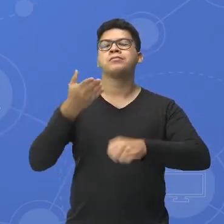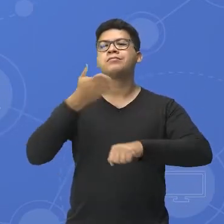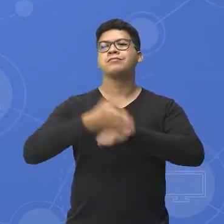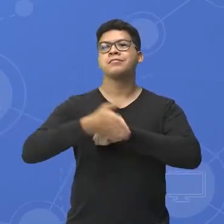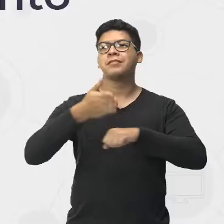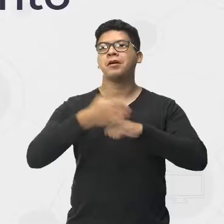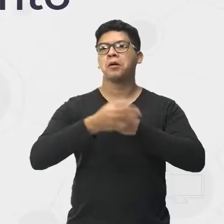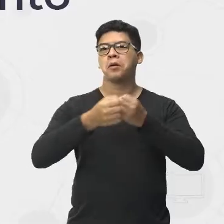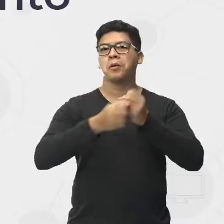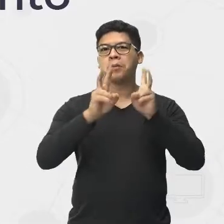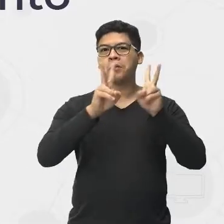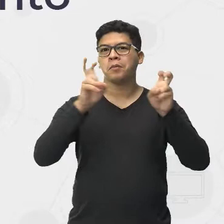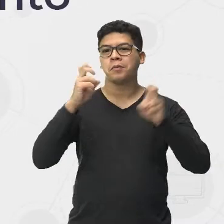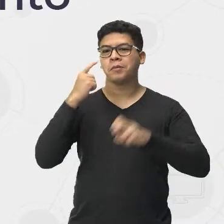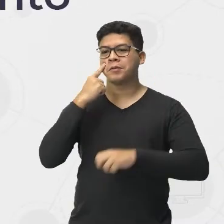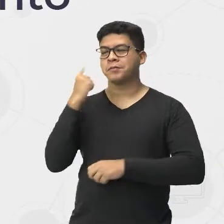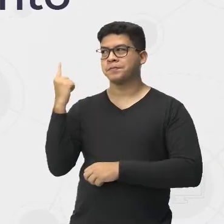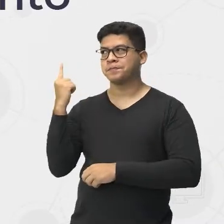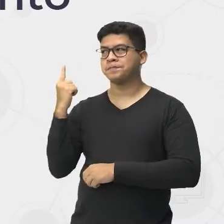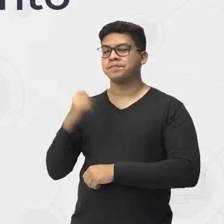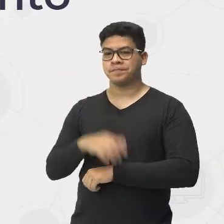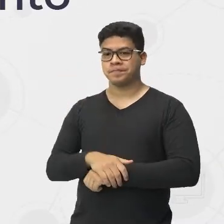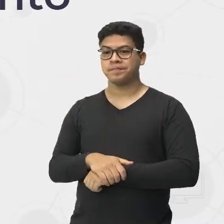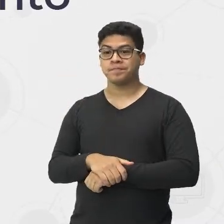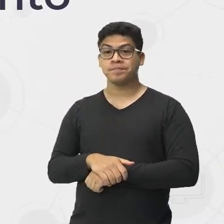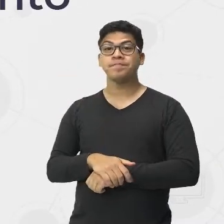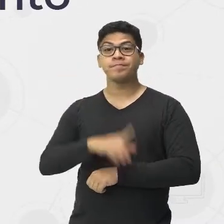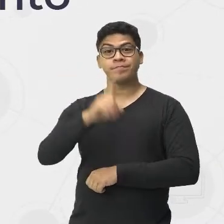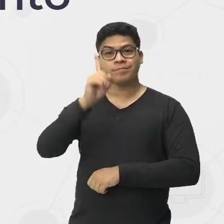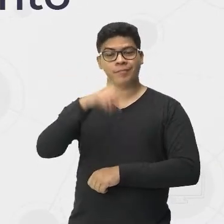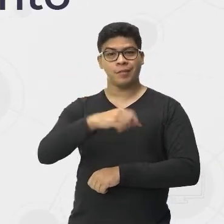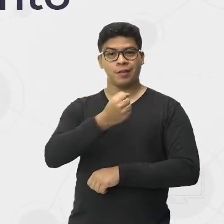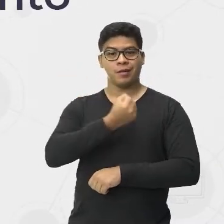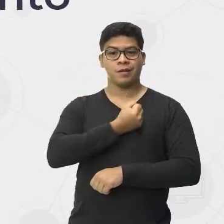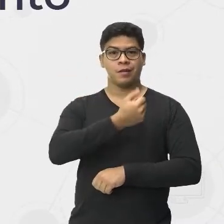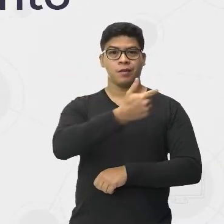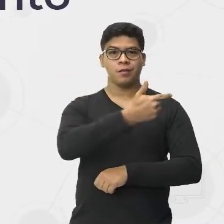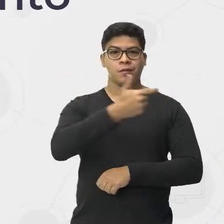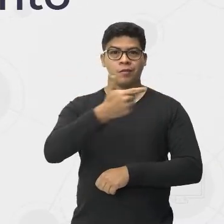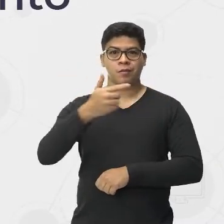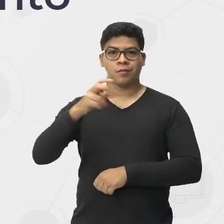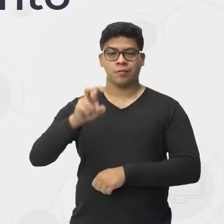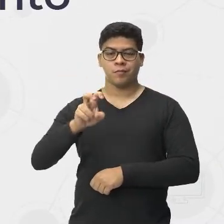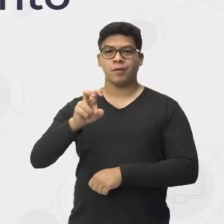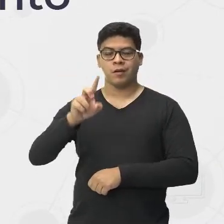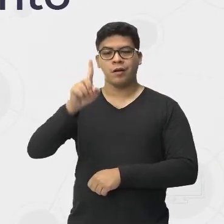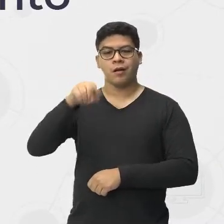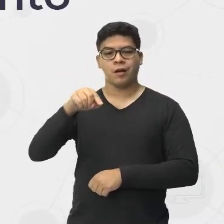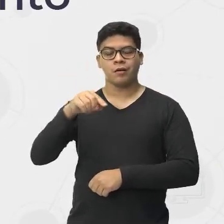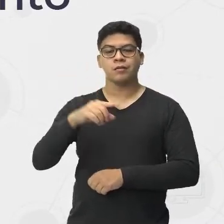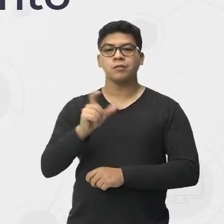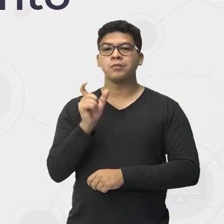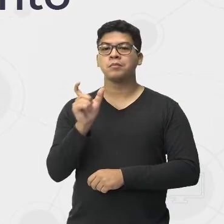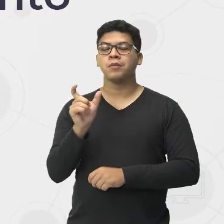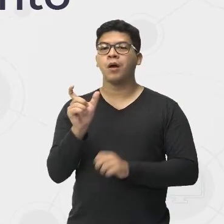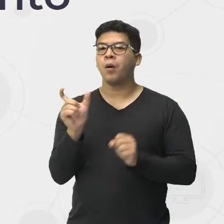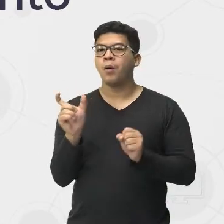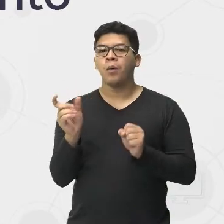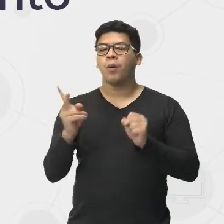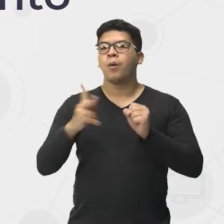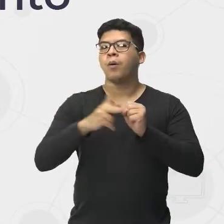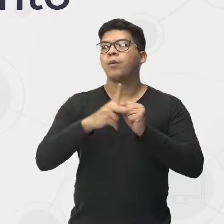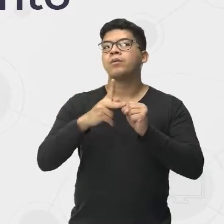iremos trabalhar? Temos aqui a nossa aula 225, língua espanhola, o conteúdo